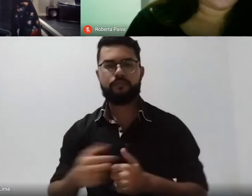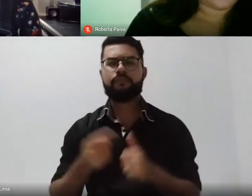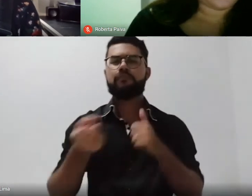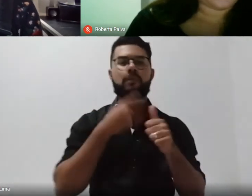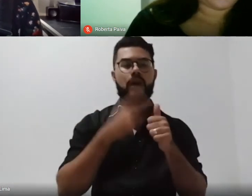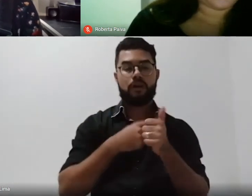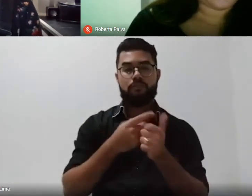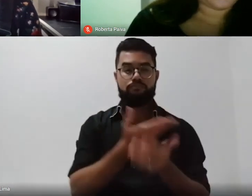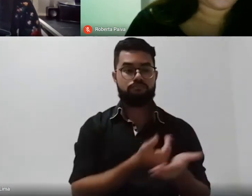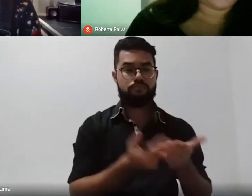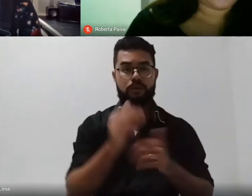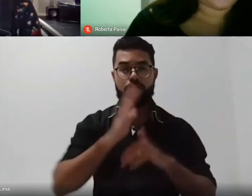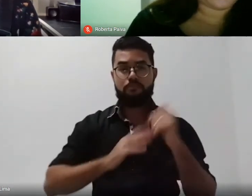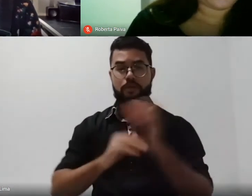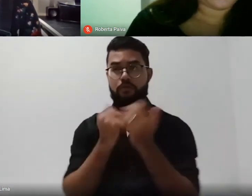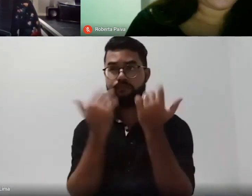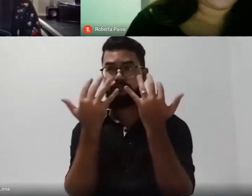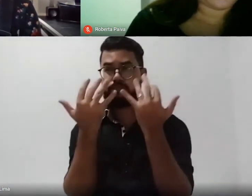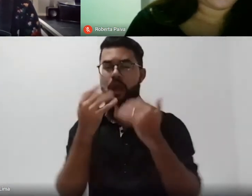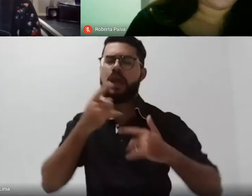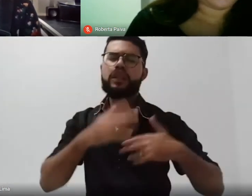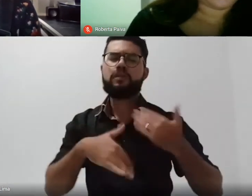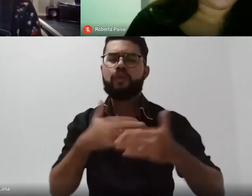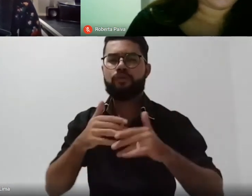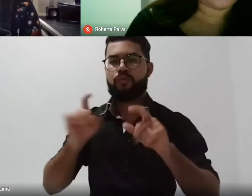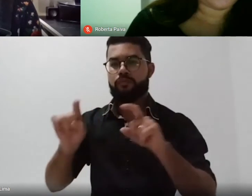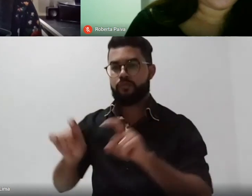para um computador. Isso lá no começo, desenho básico, né?